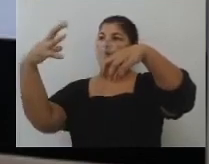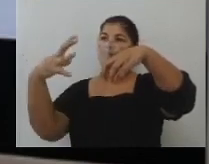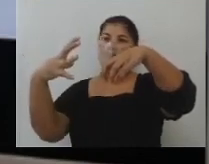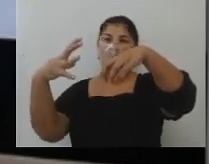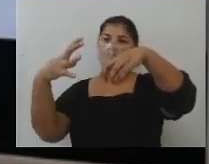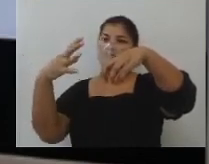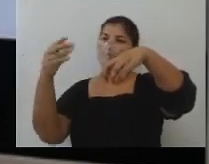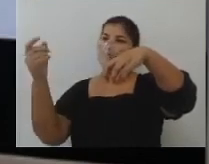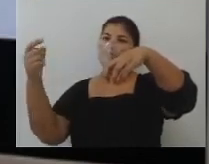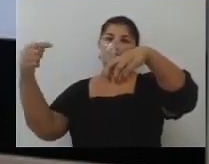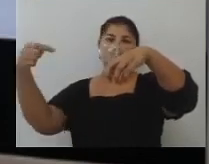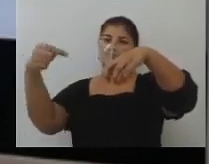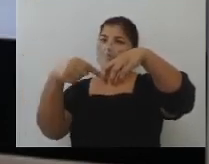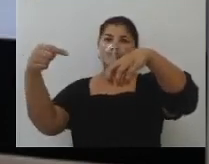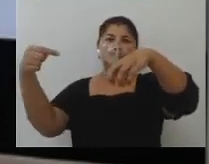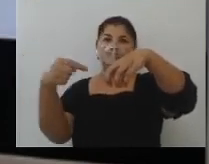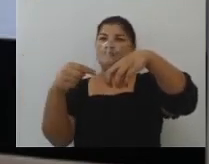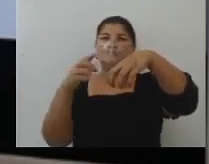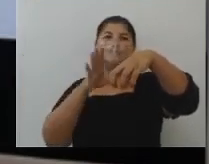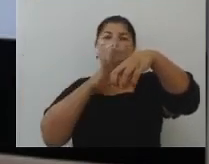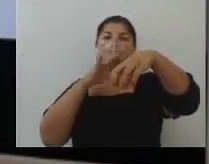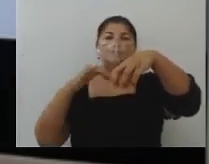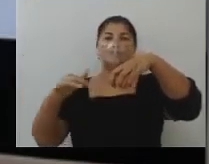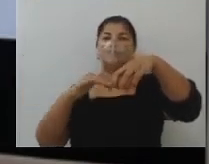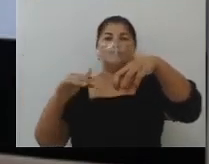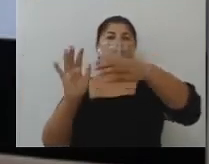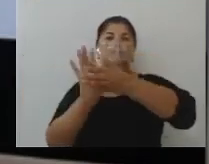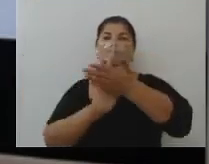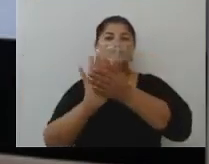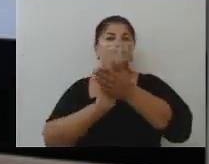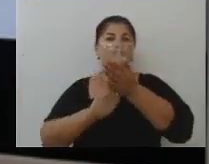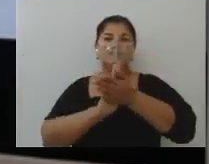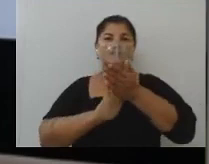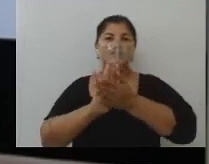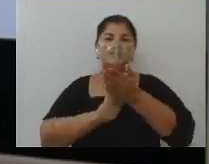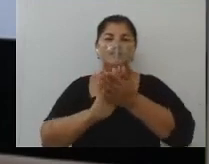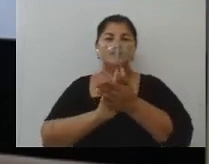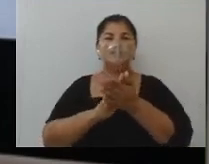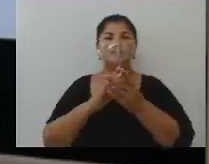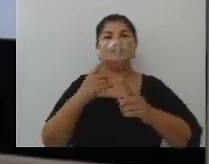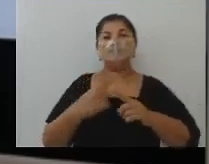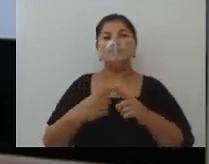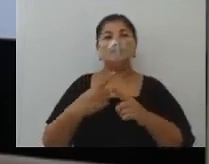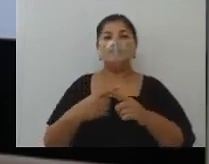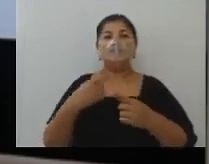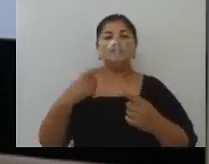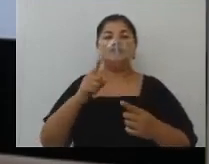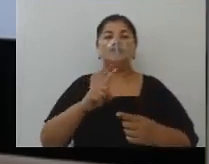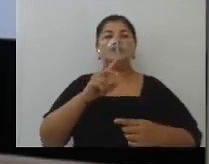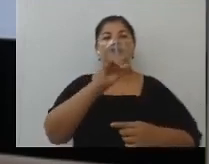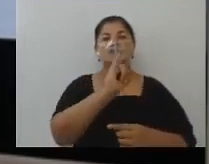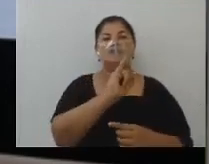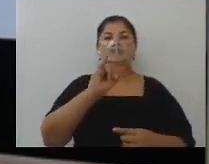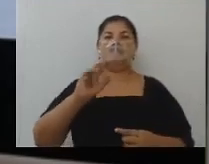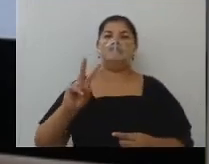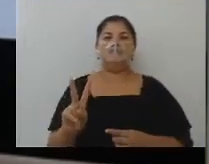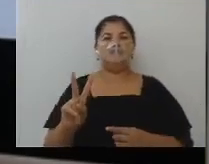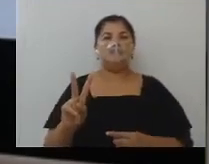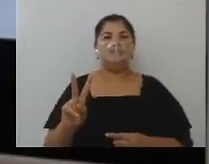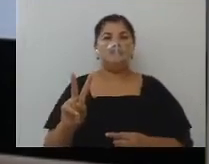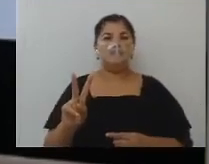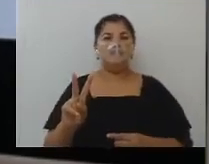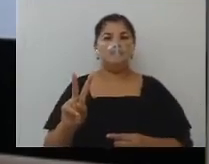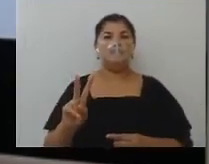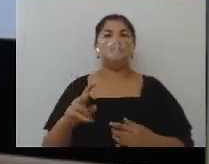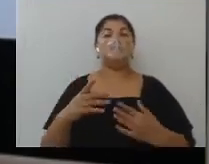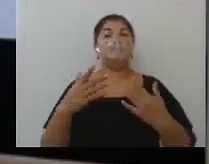no meu radiômetro, isso não causa movimento nele, porque ela não transporta infravermelho. E aí olha o que